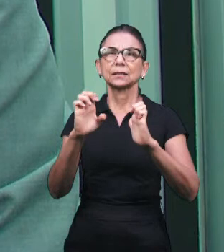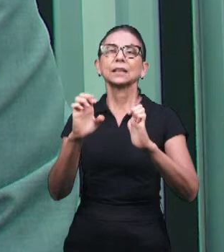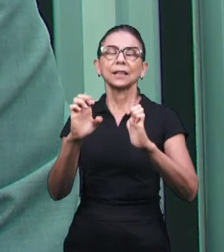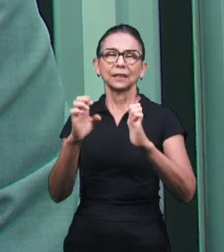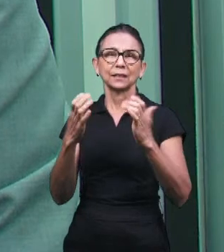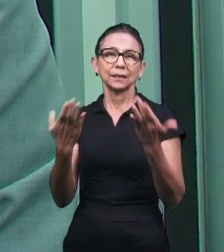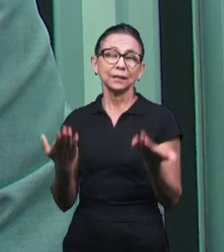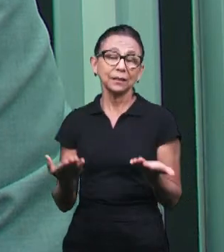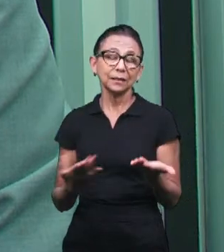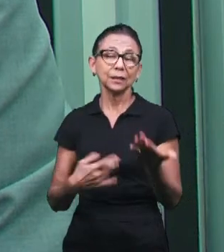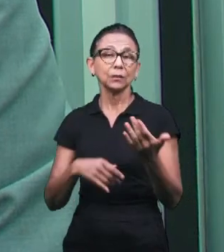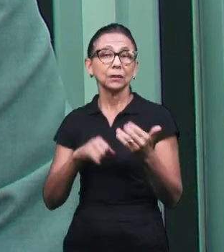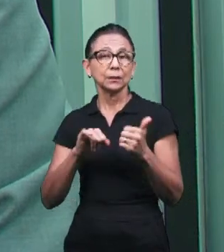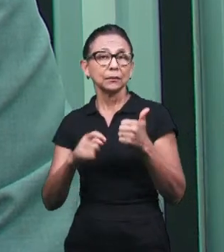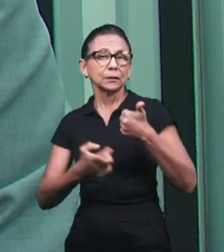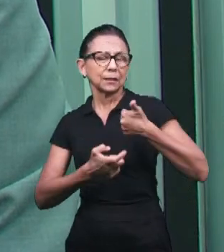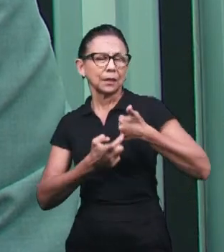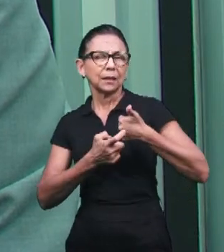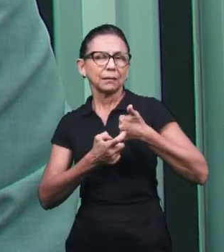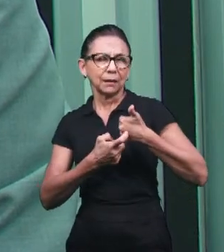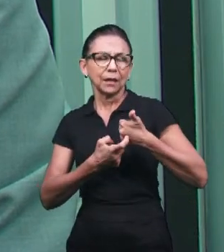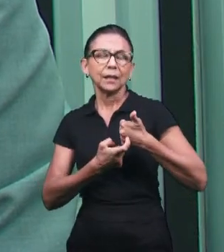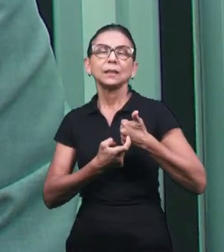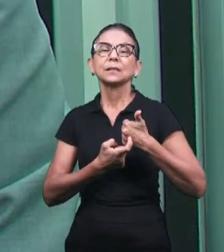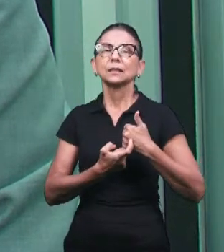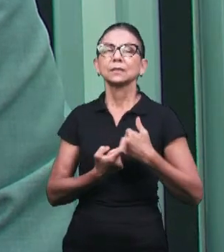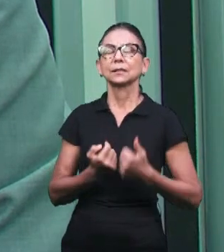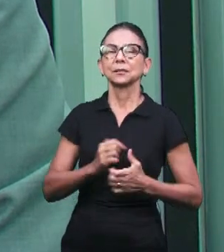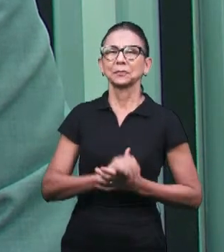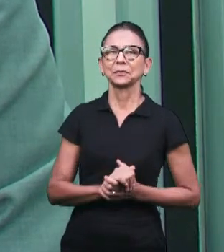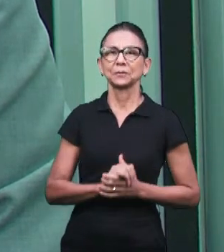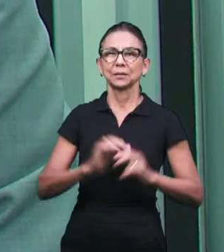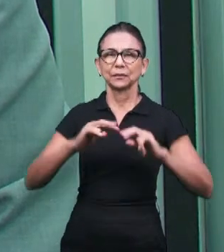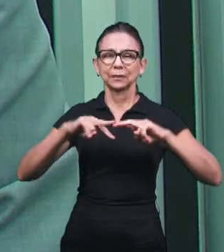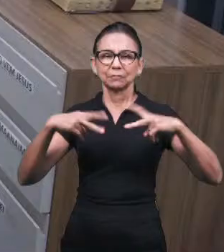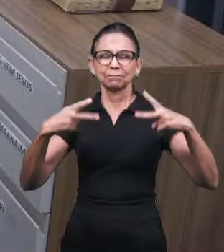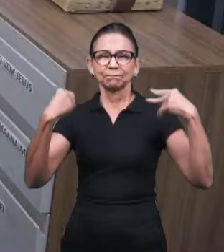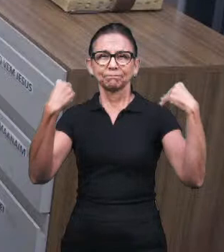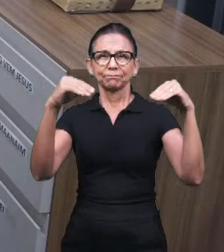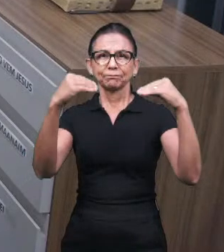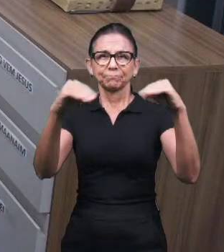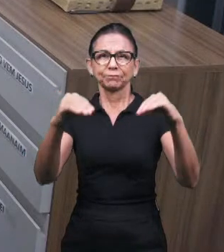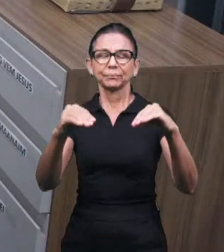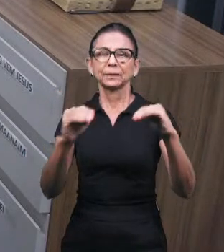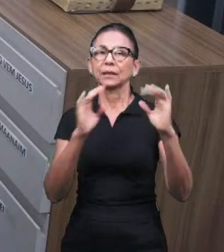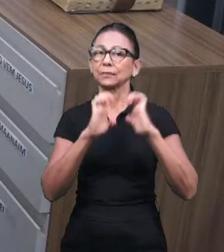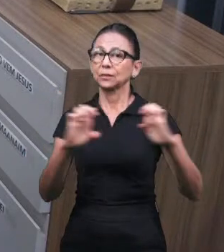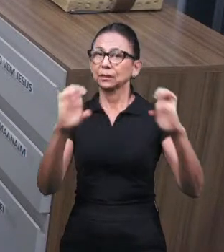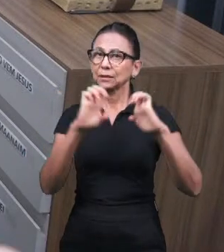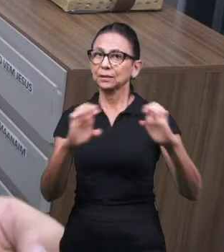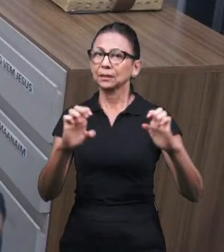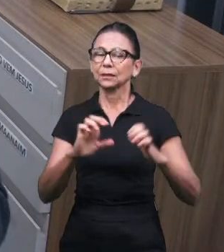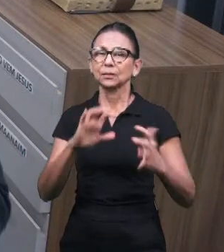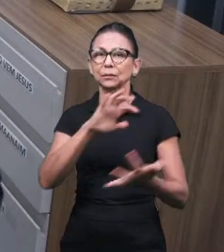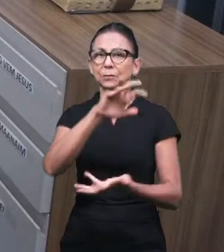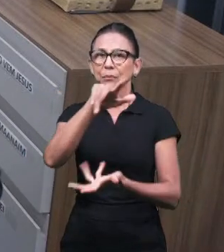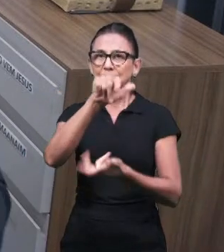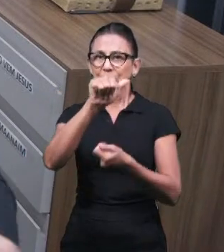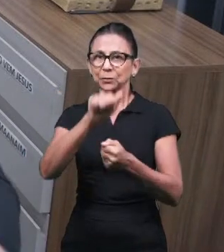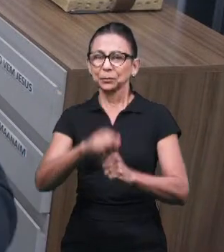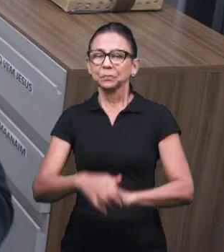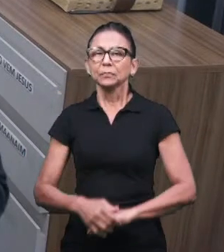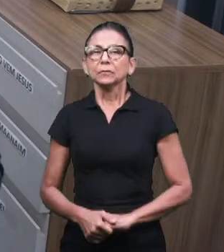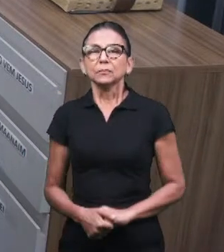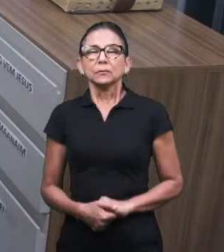vai estar sendo alcançada por mais gente ainda em todo o mundo. Amém, louvado seja o nome do Senhor Jesus. Muitos likes